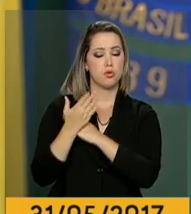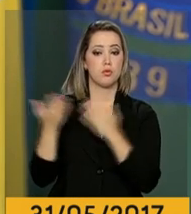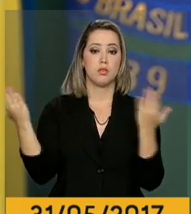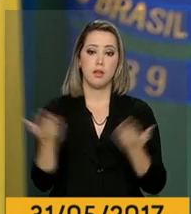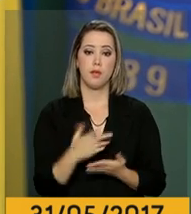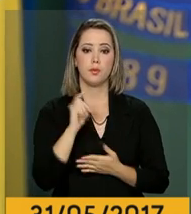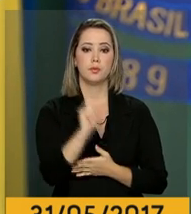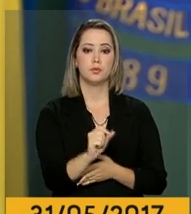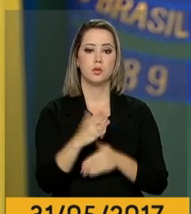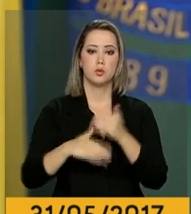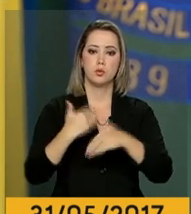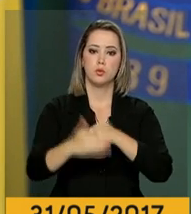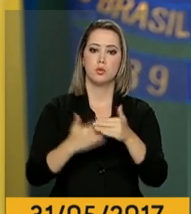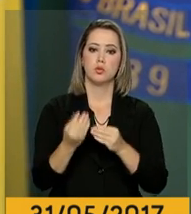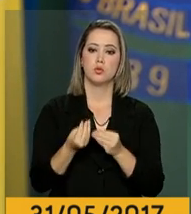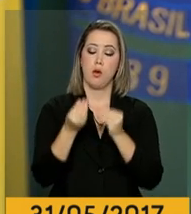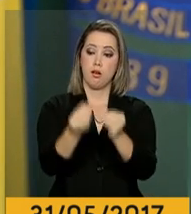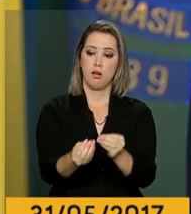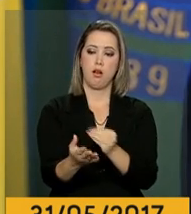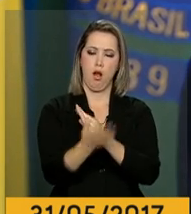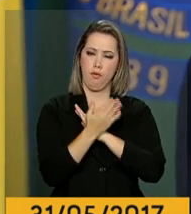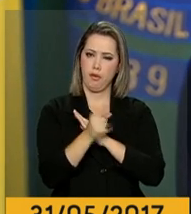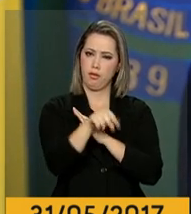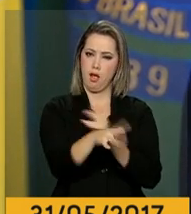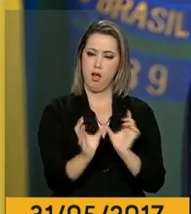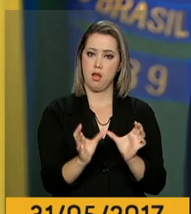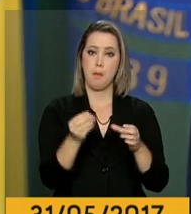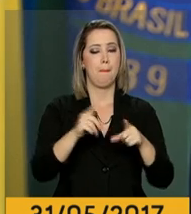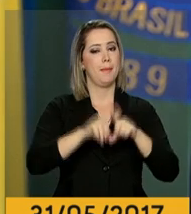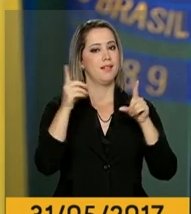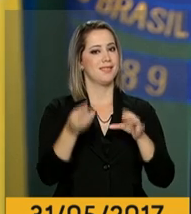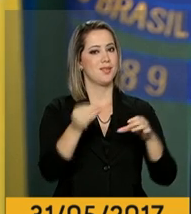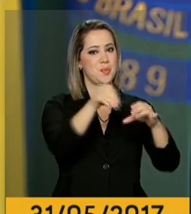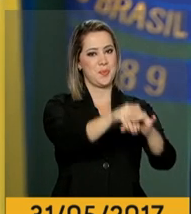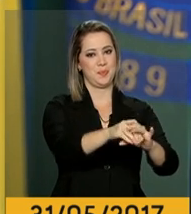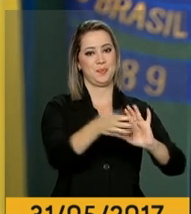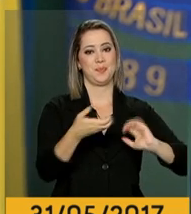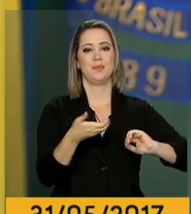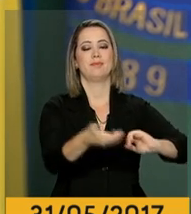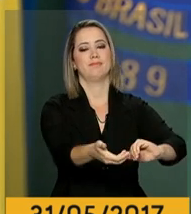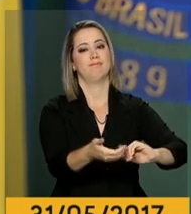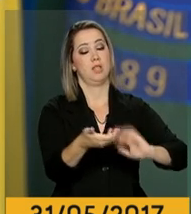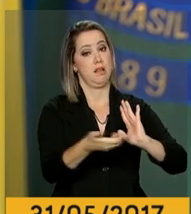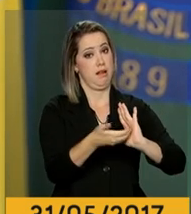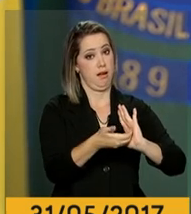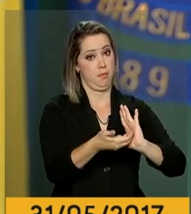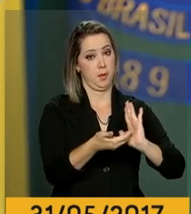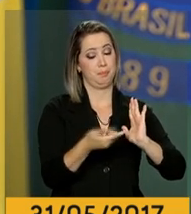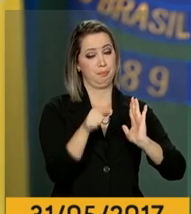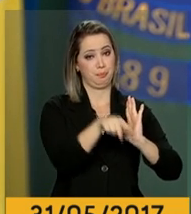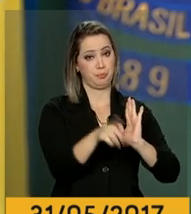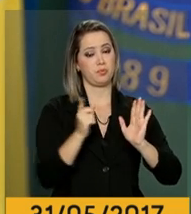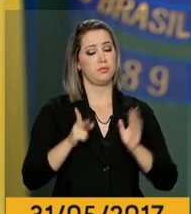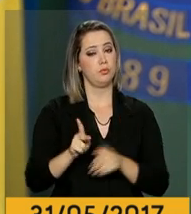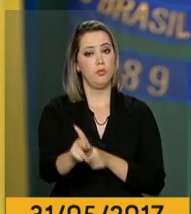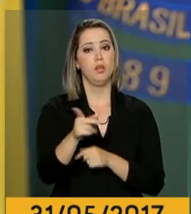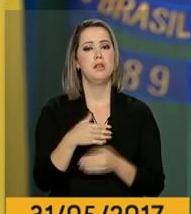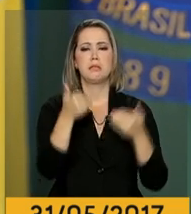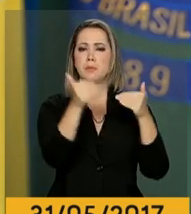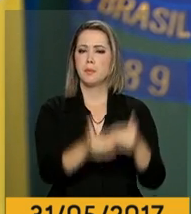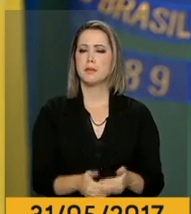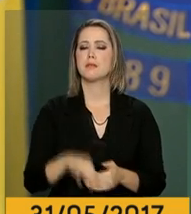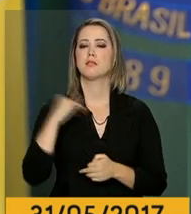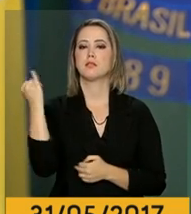agora continuará a ser dada na Câmara dos Deputados, onde sempre teve uma presença muito significativa,